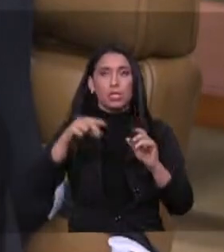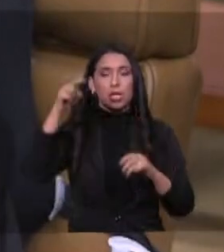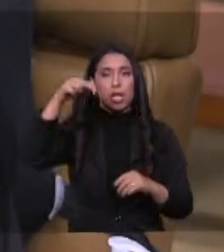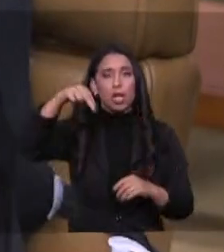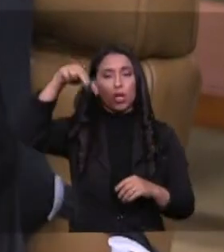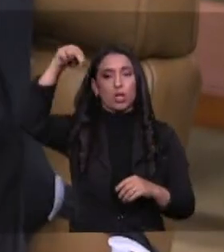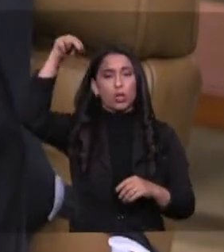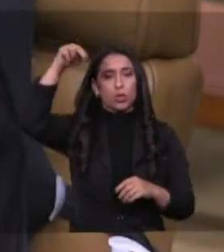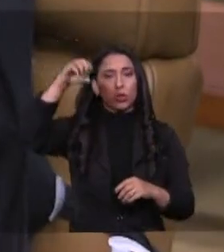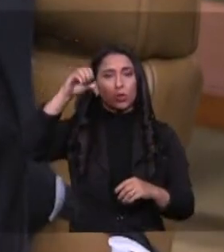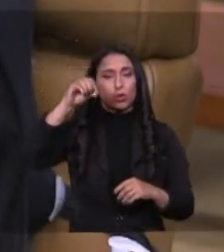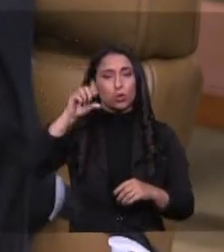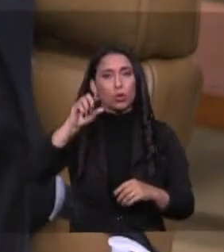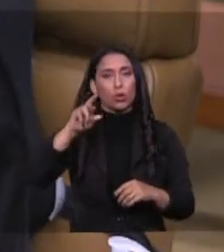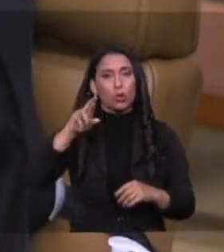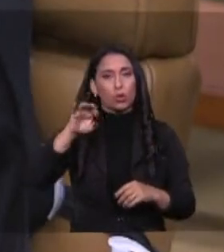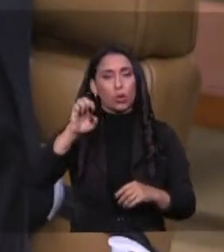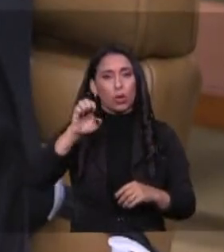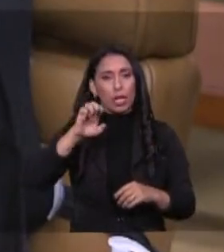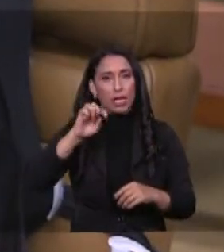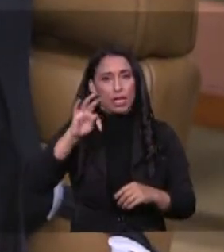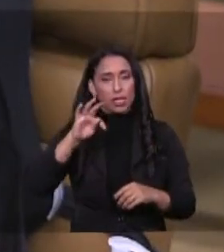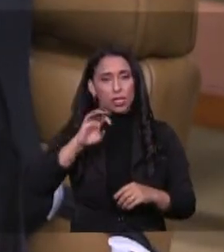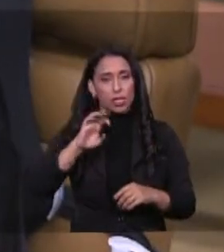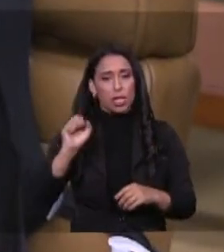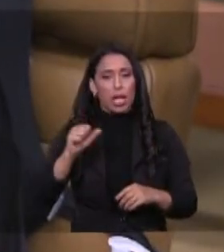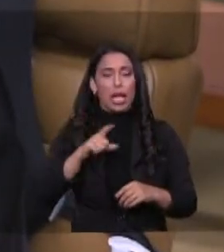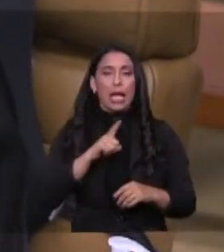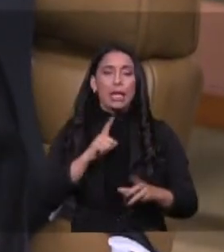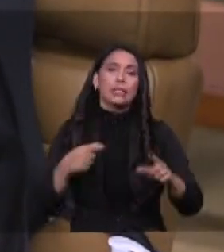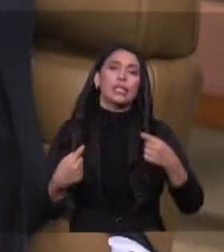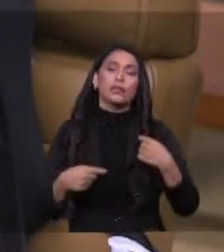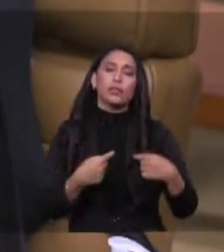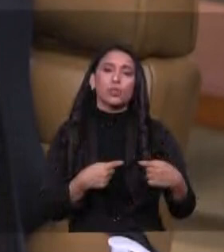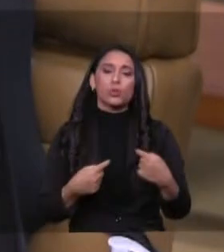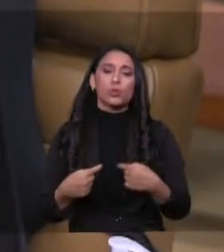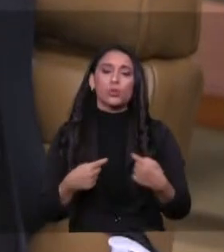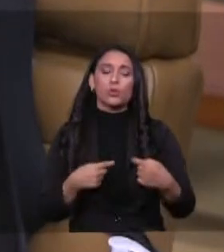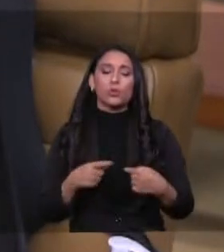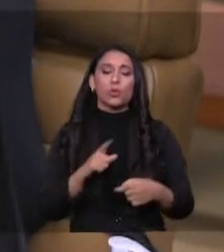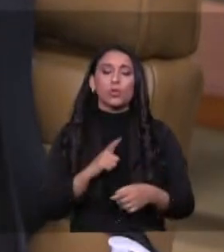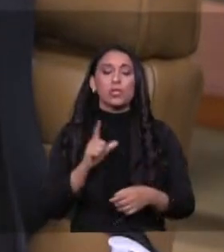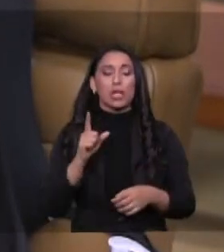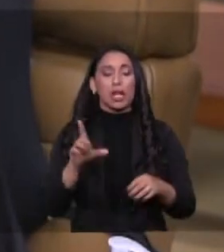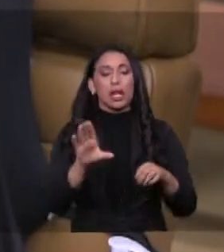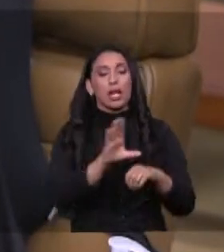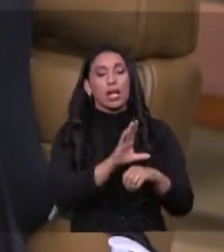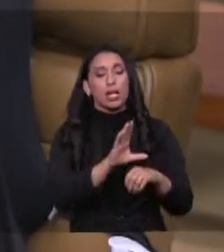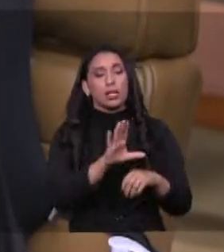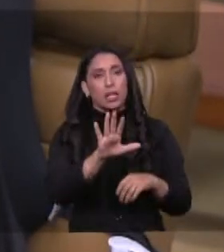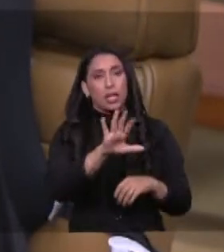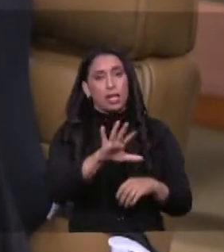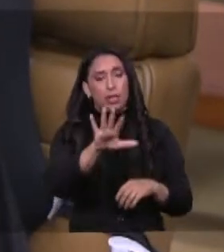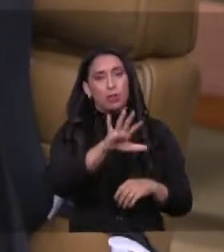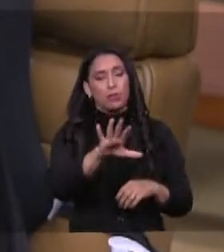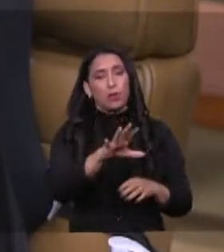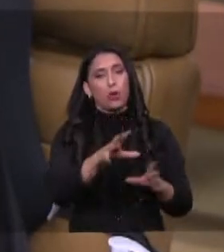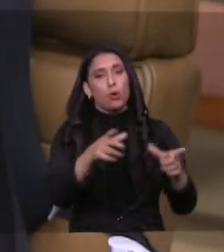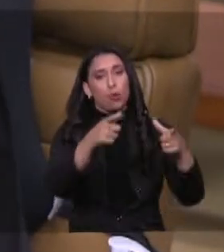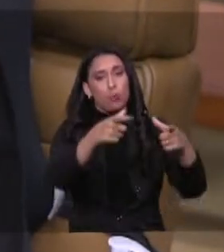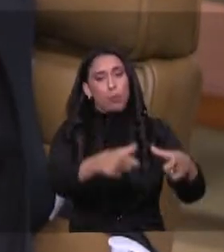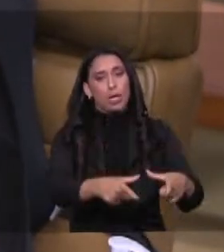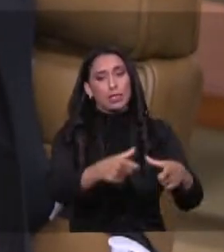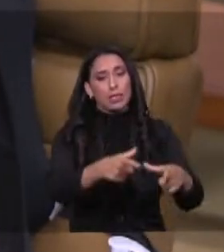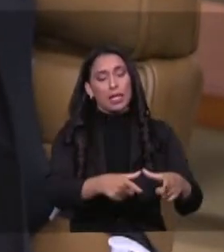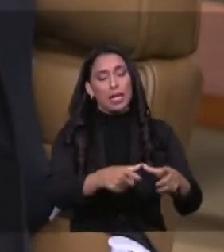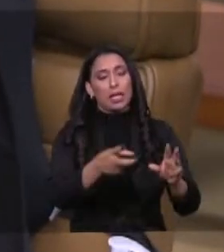a partir dessas discussões foi estabelecida ali a constituição de uma reserva indígena de